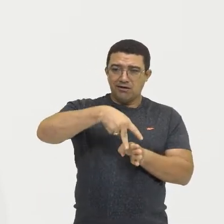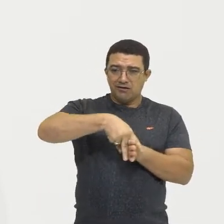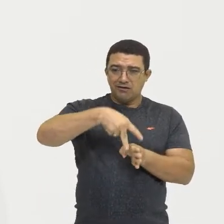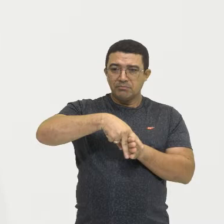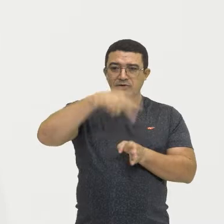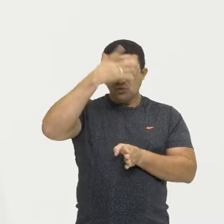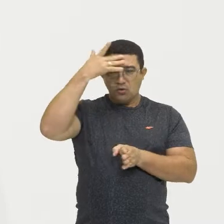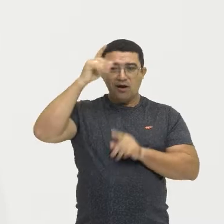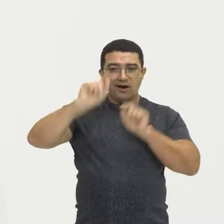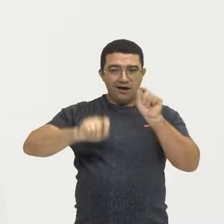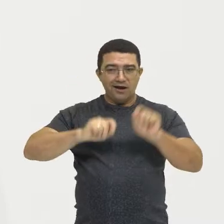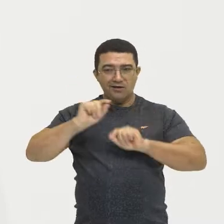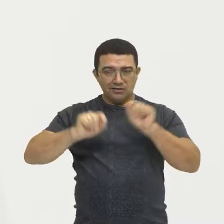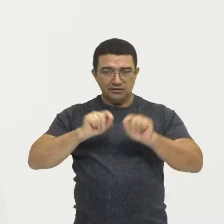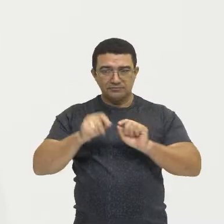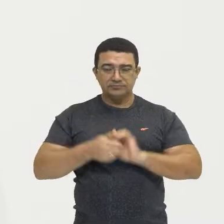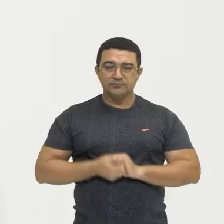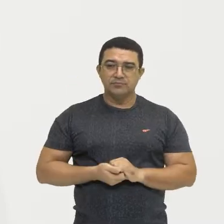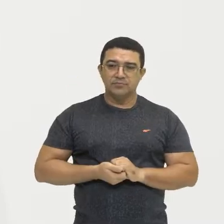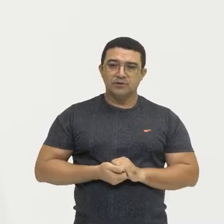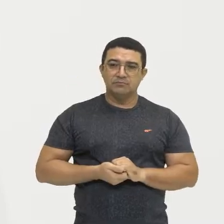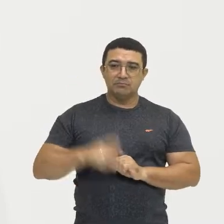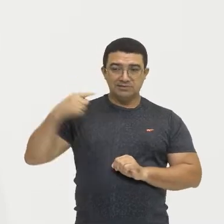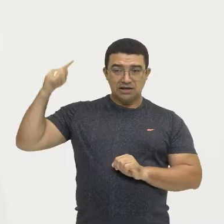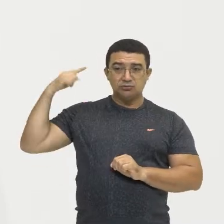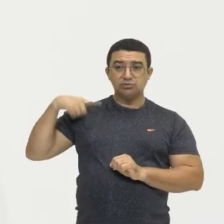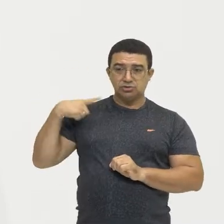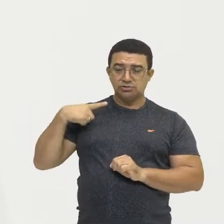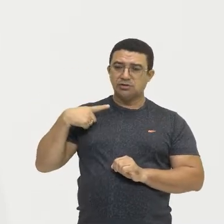seus territórios, porque, como você viu, havia muitas